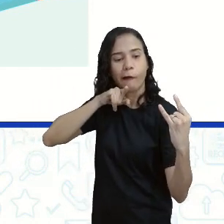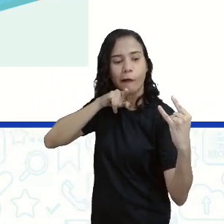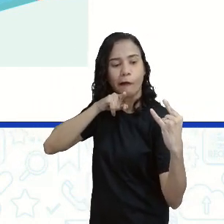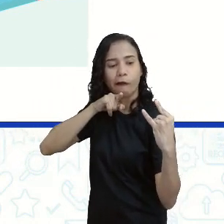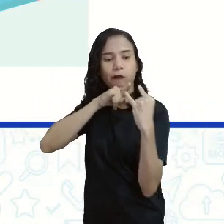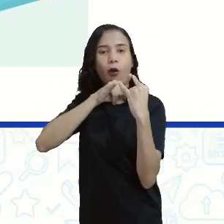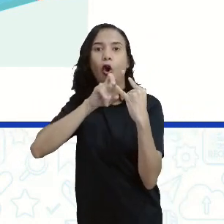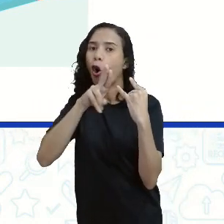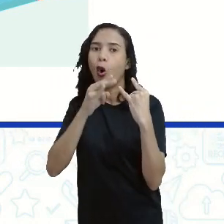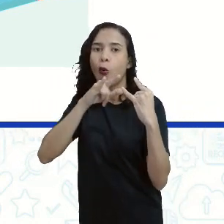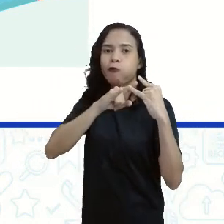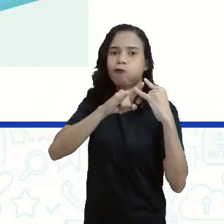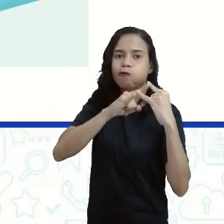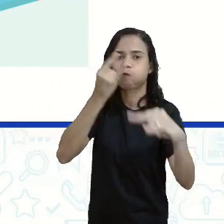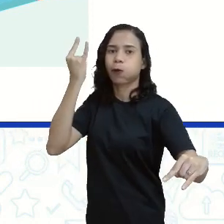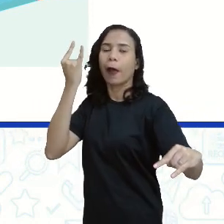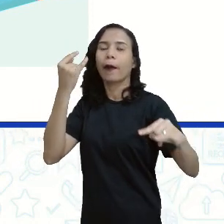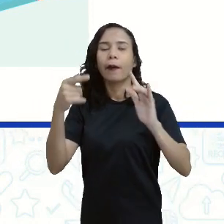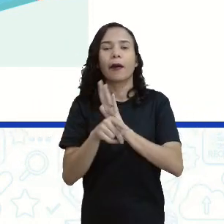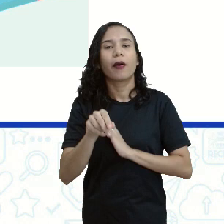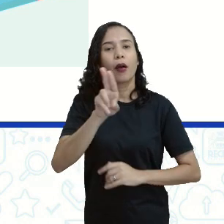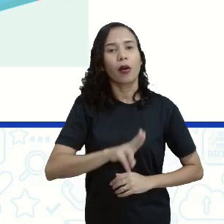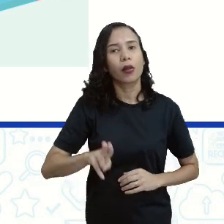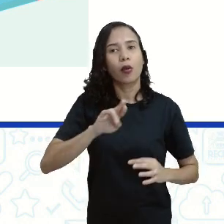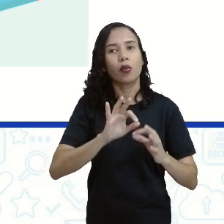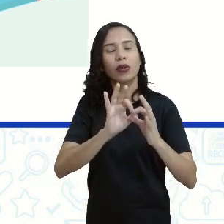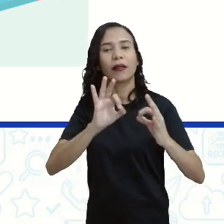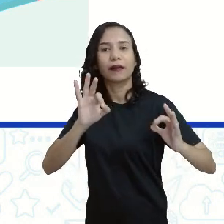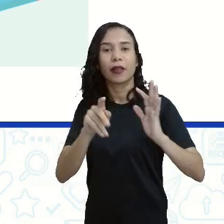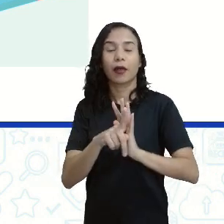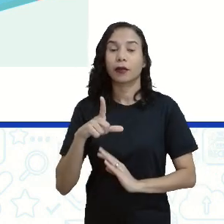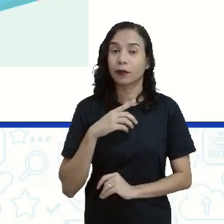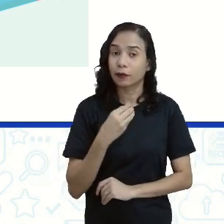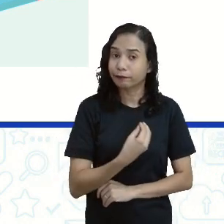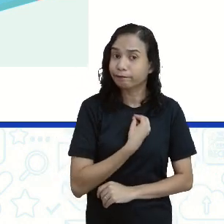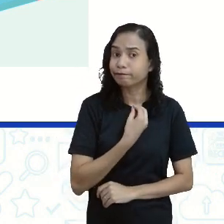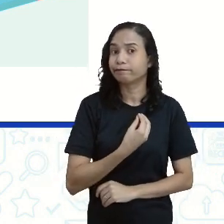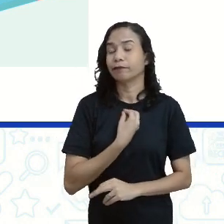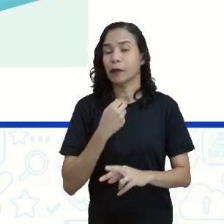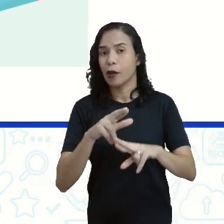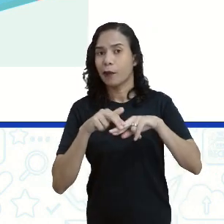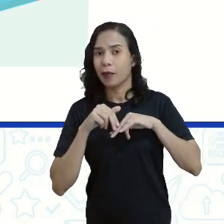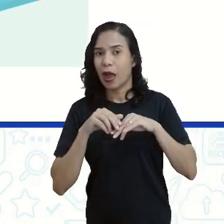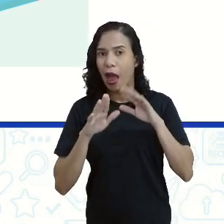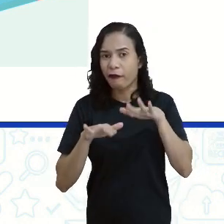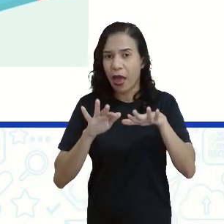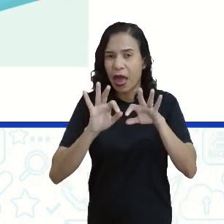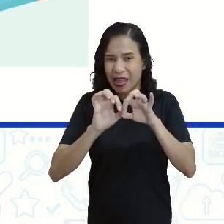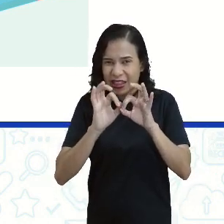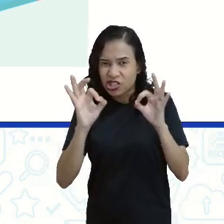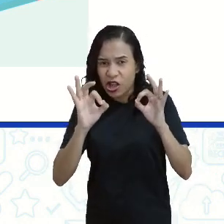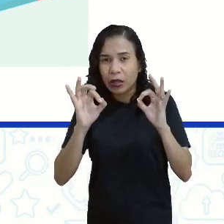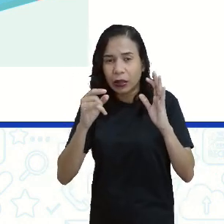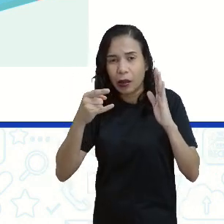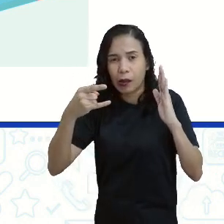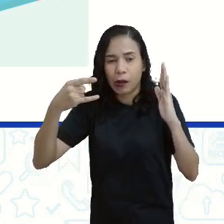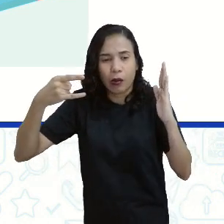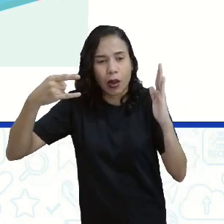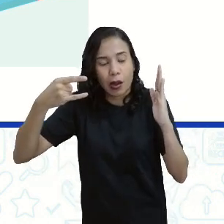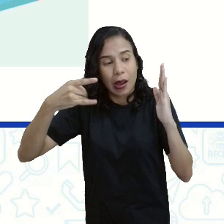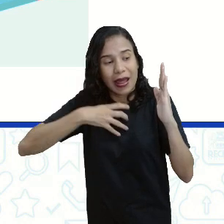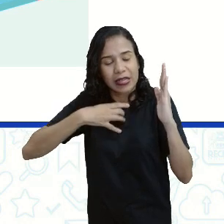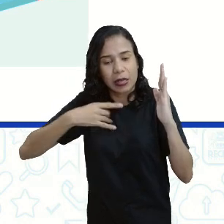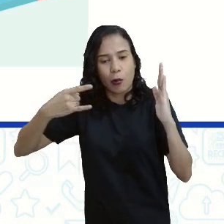ou repulsão que atua à distância, né? Porque mesmo um pouquinho distante, aquele ímã, a gente já